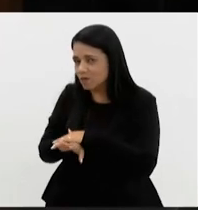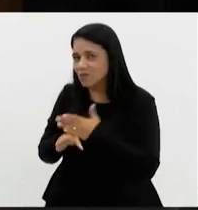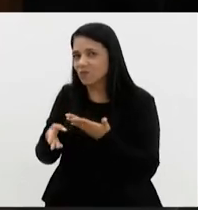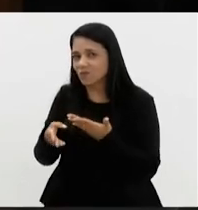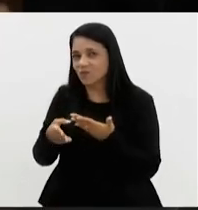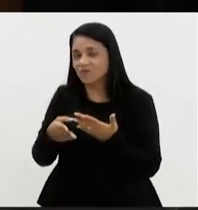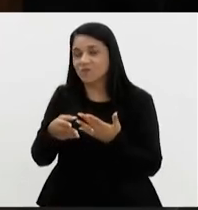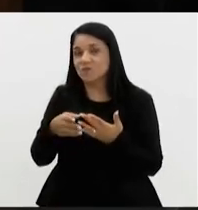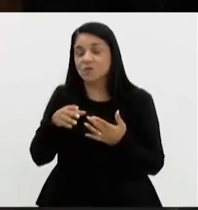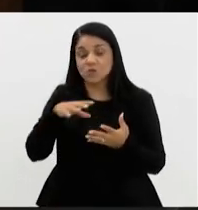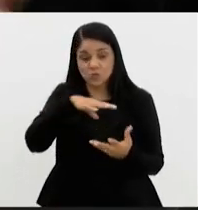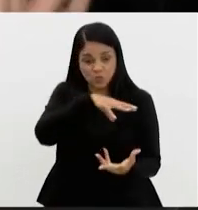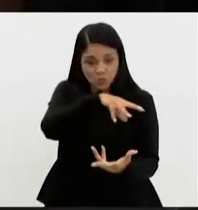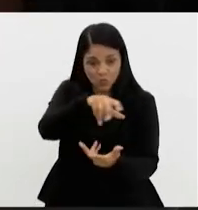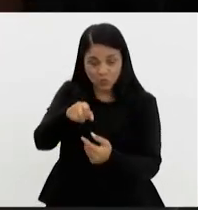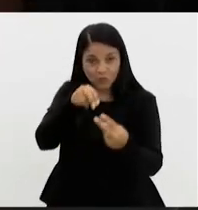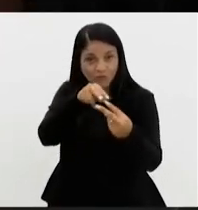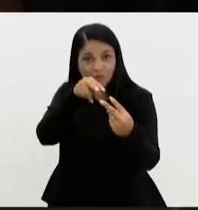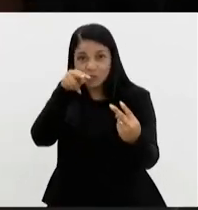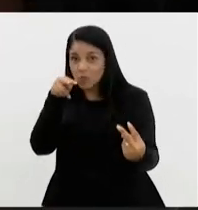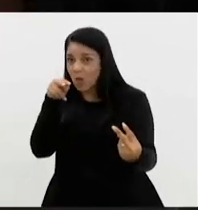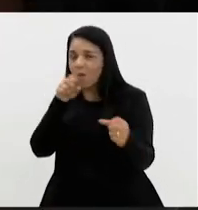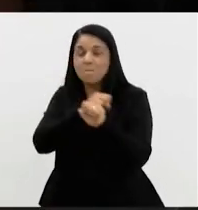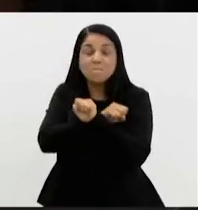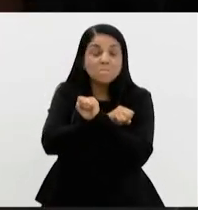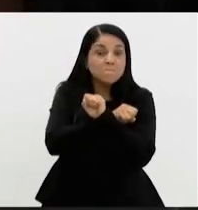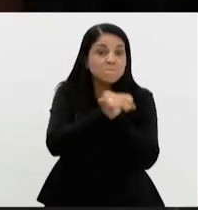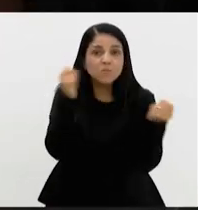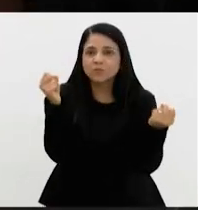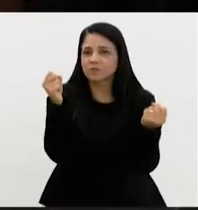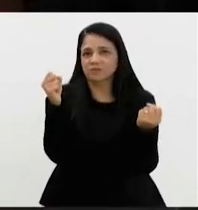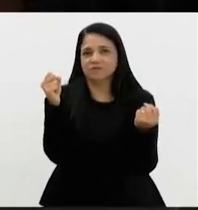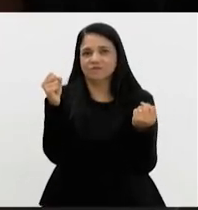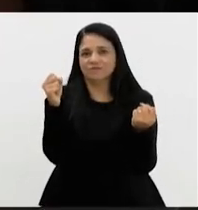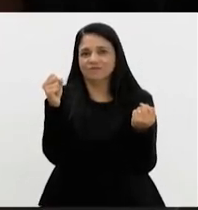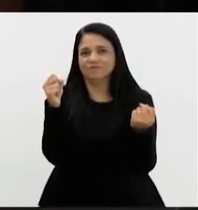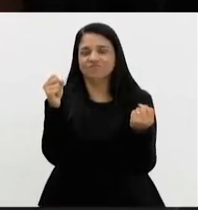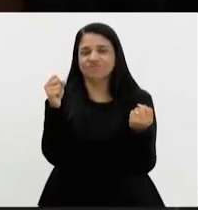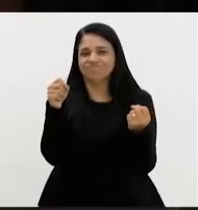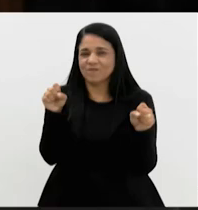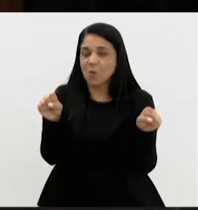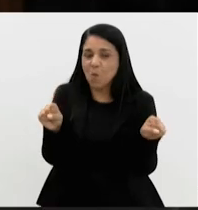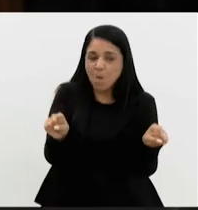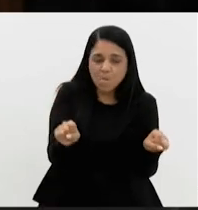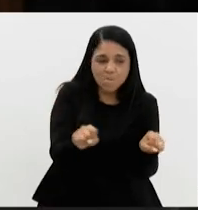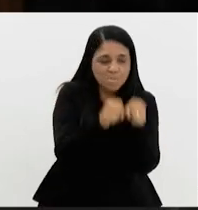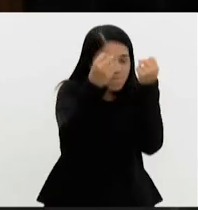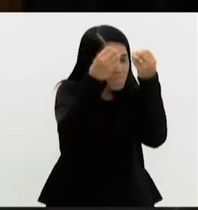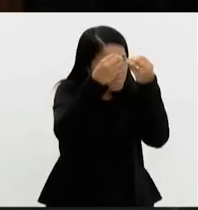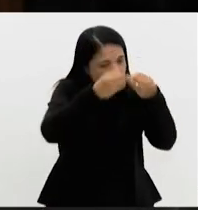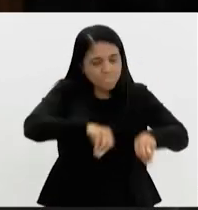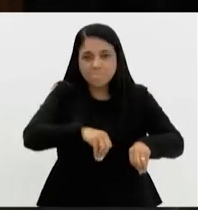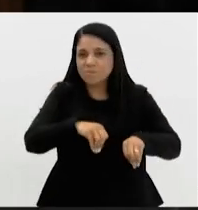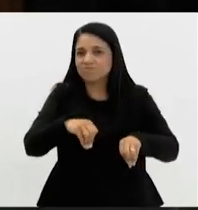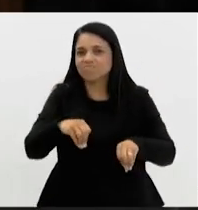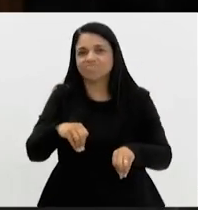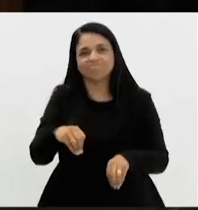mundo virtual é praticamente impossível e às vezes o dano é irreparável então